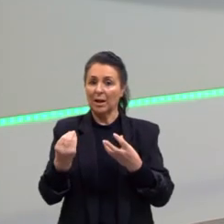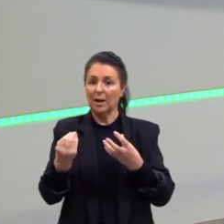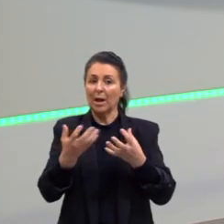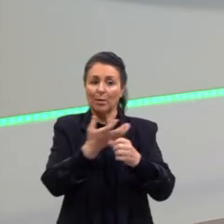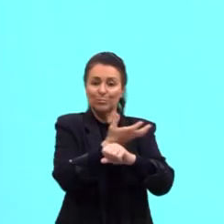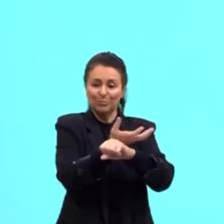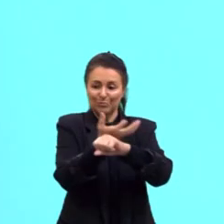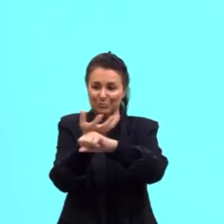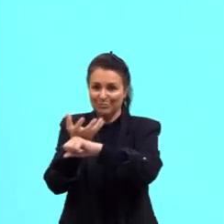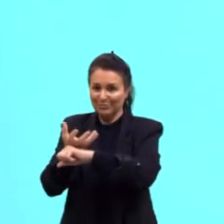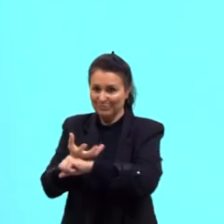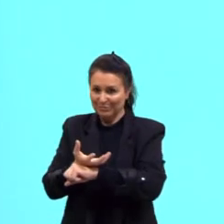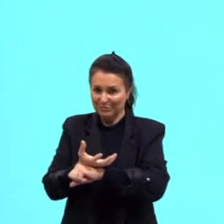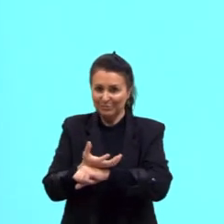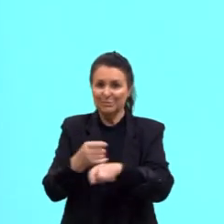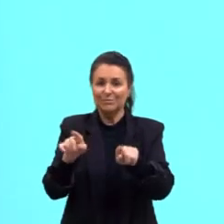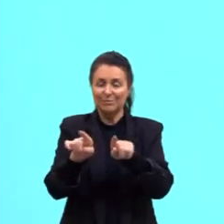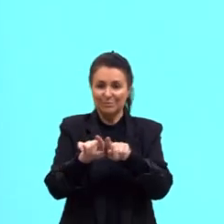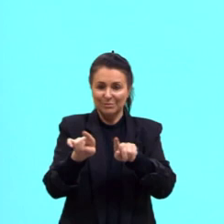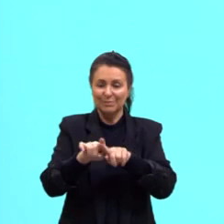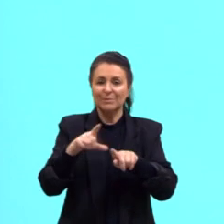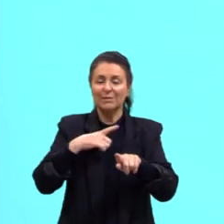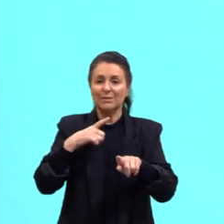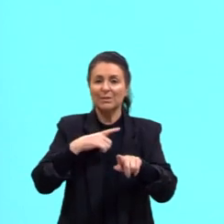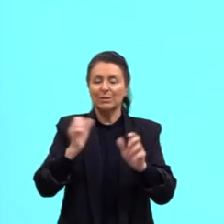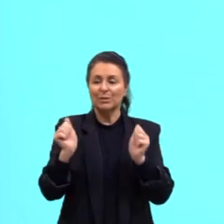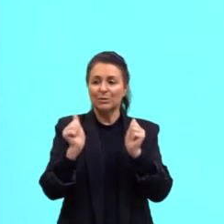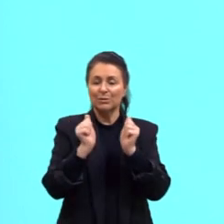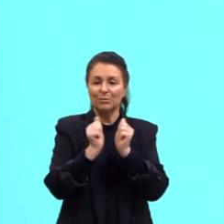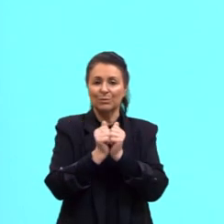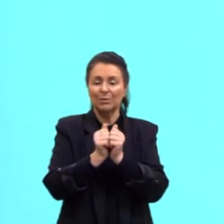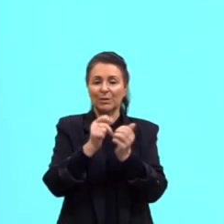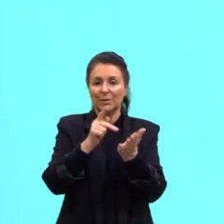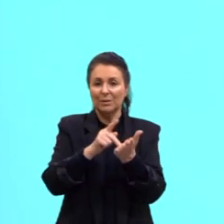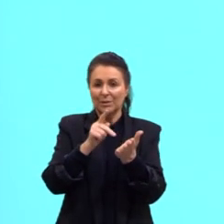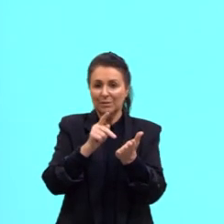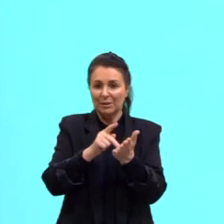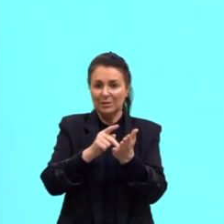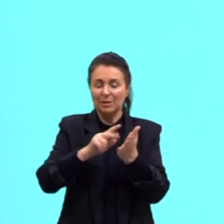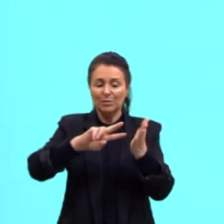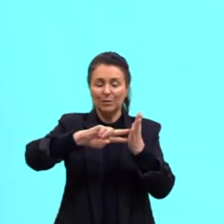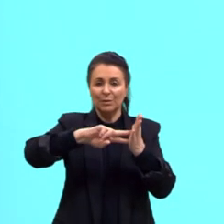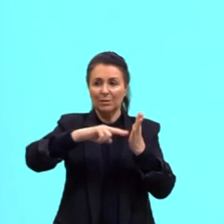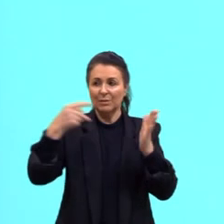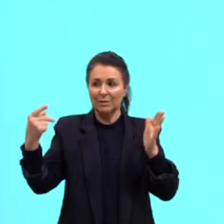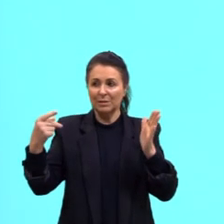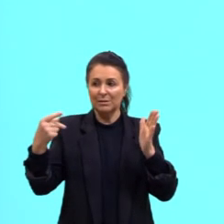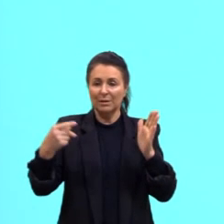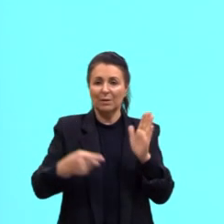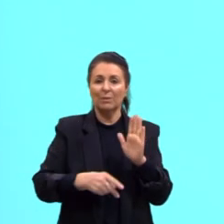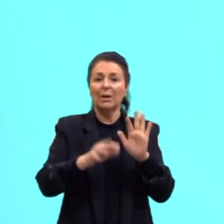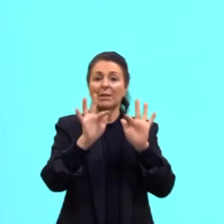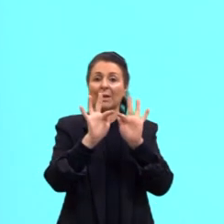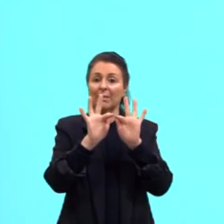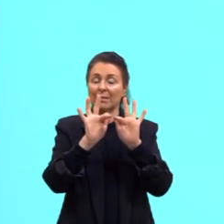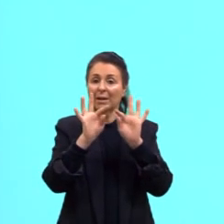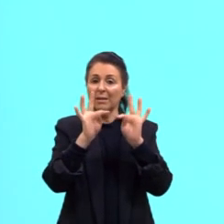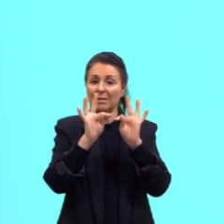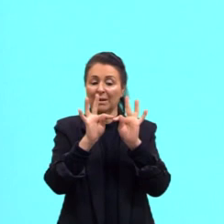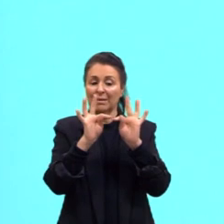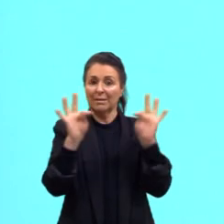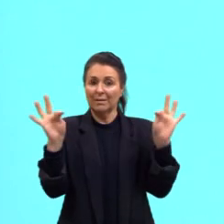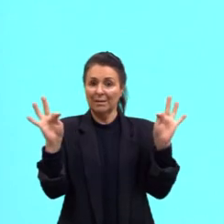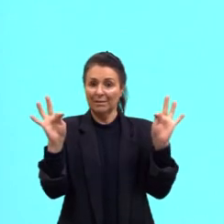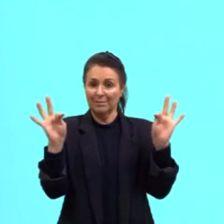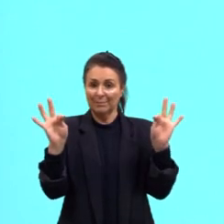multidisciplinar e traz todo todas as questões junto e na verdade ela é só interpretação da tabela a gente vai ver como vai ser fácil